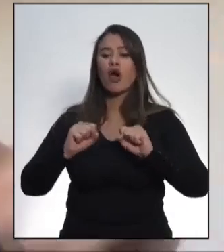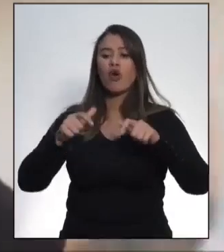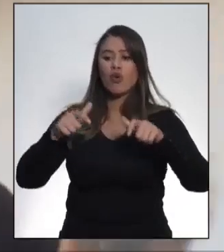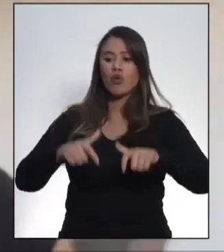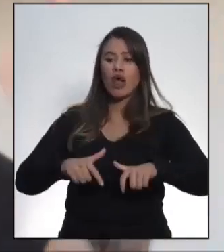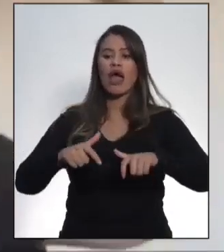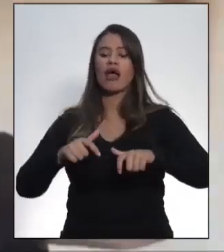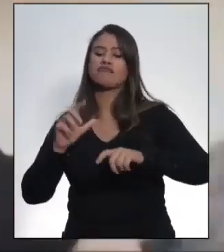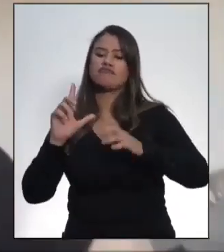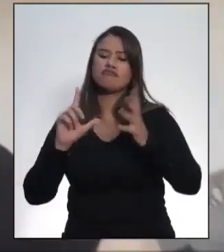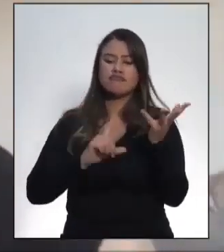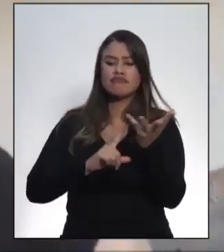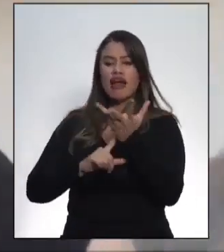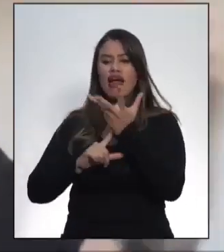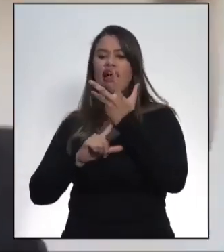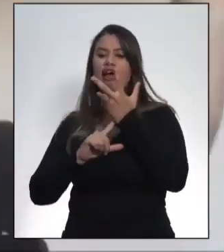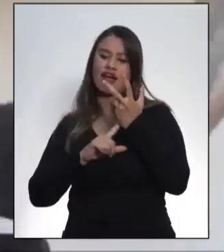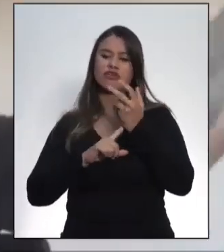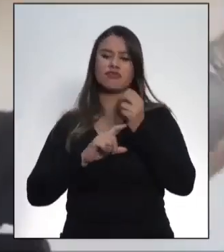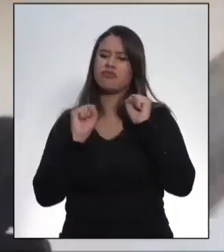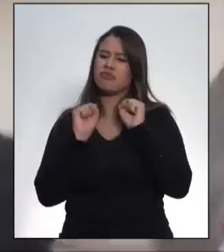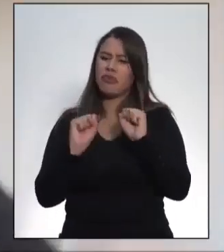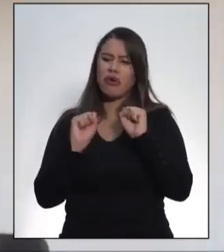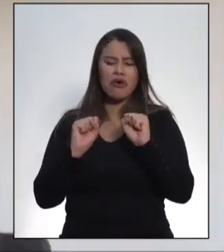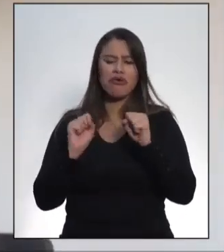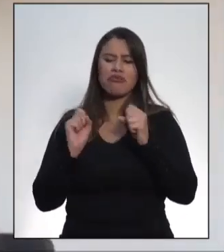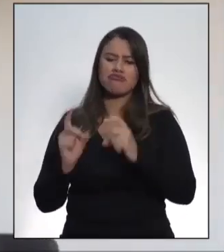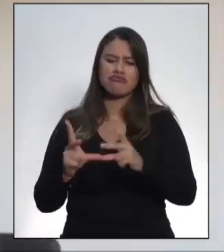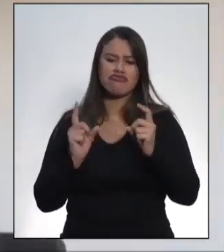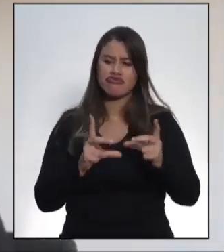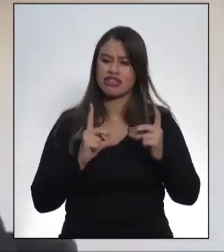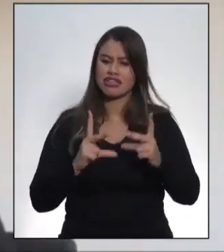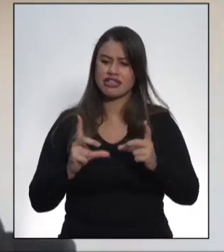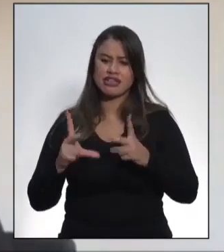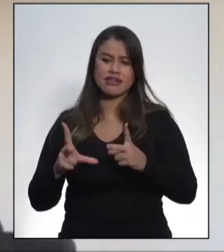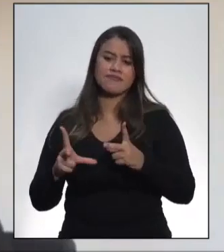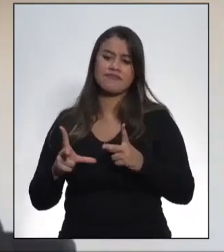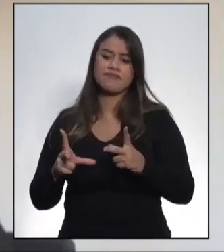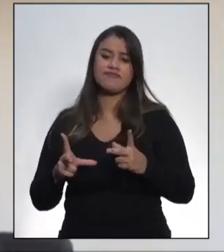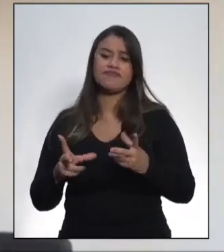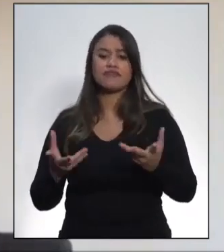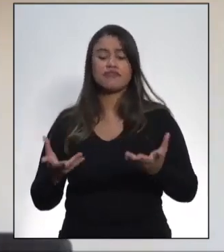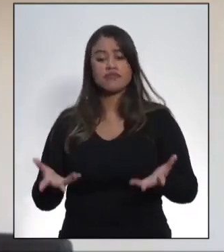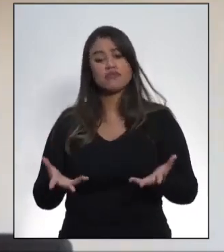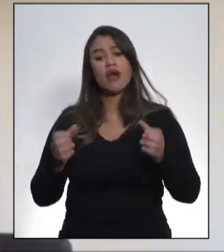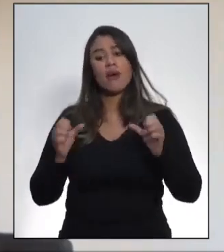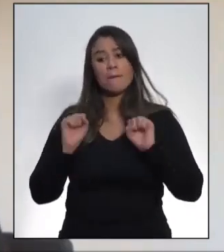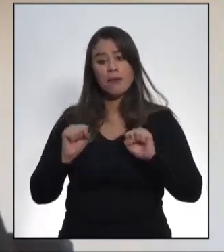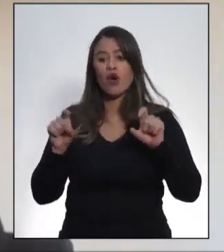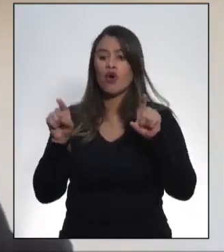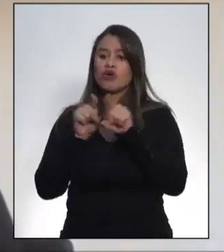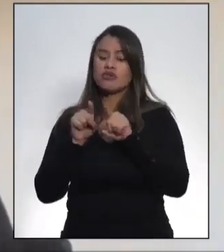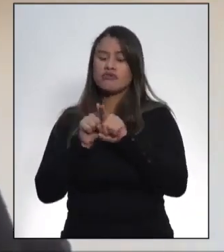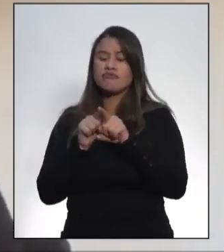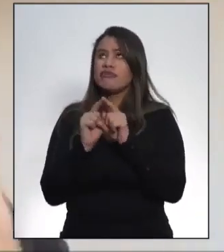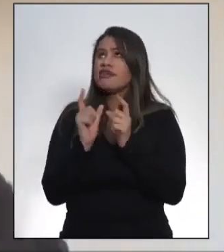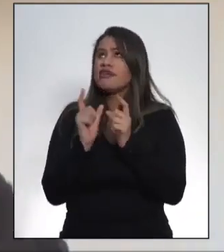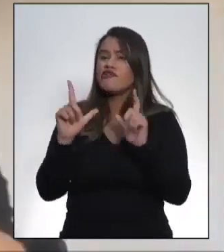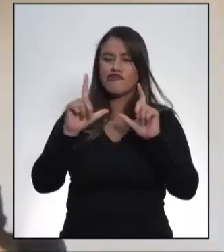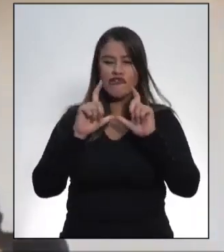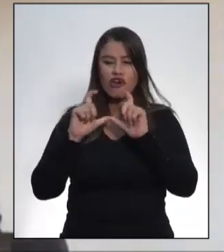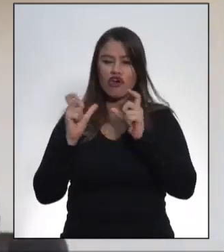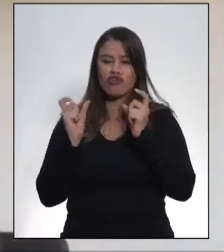é uma fotógrafa artística. Você pode, sem dúvida nenhuma, virar. Você pode vender essas fotos